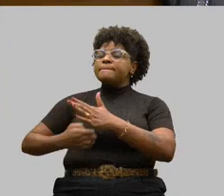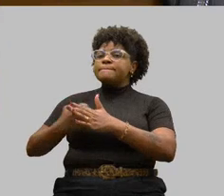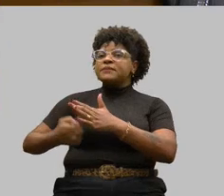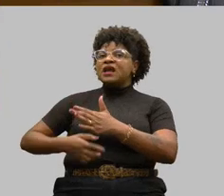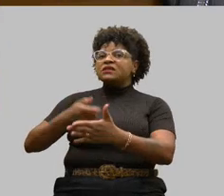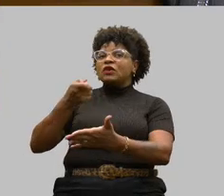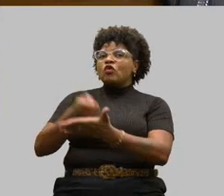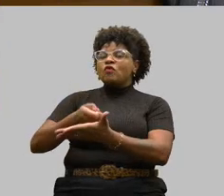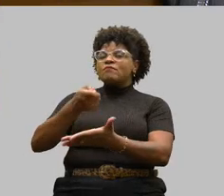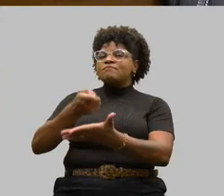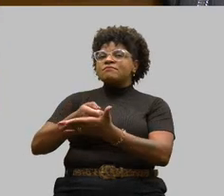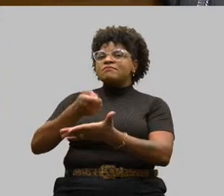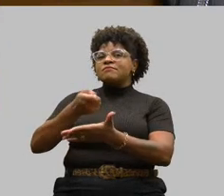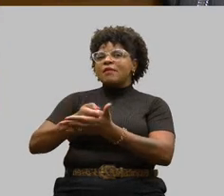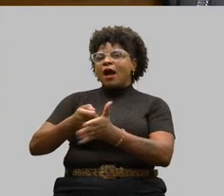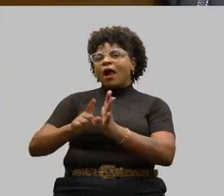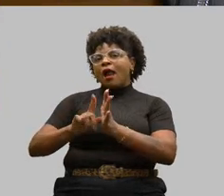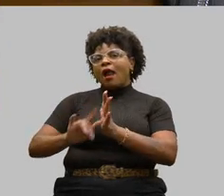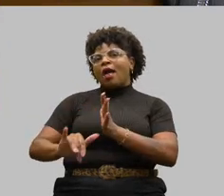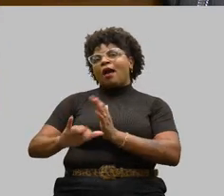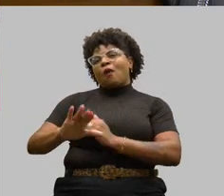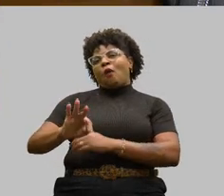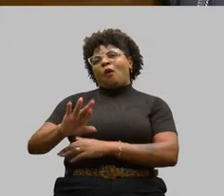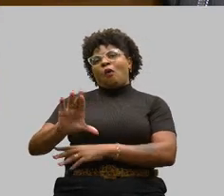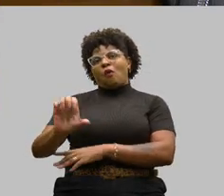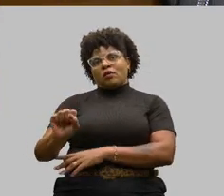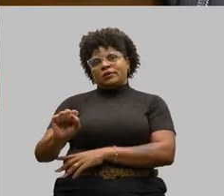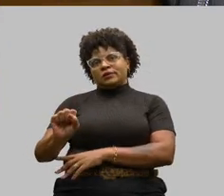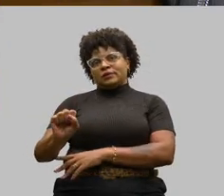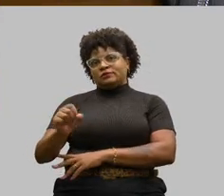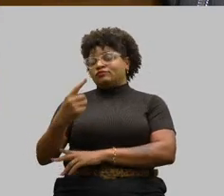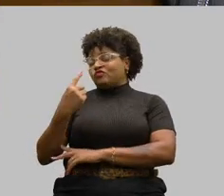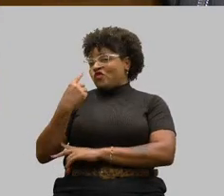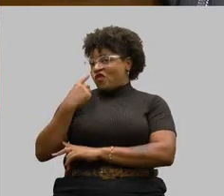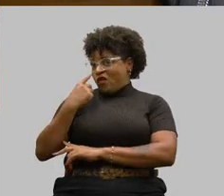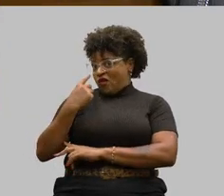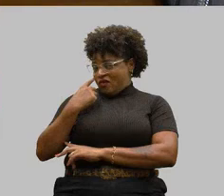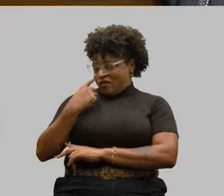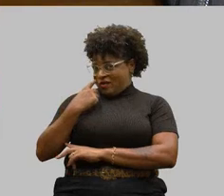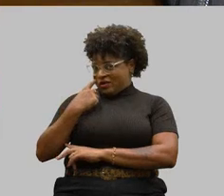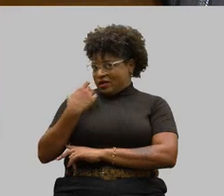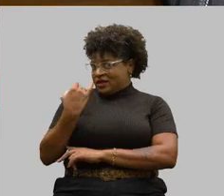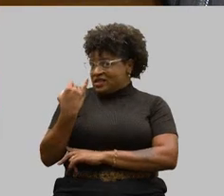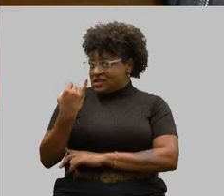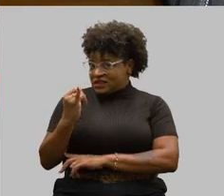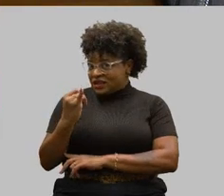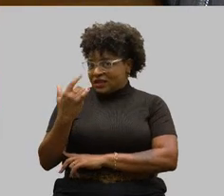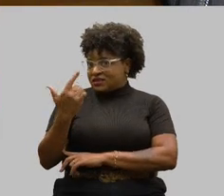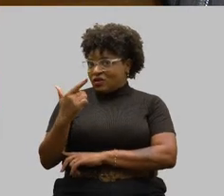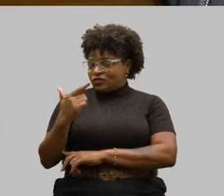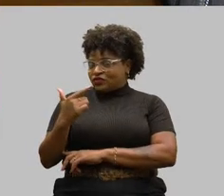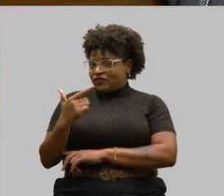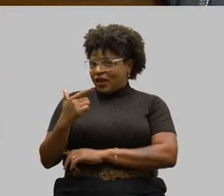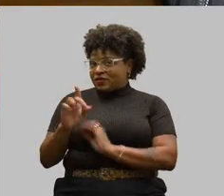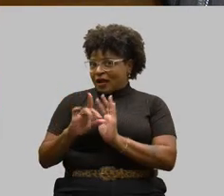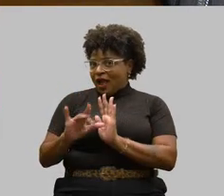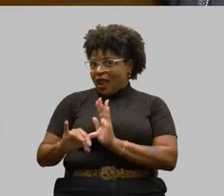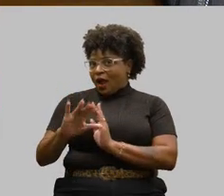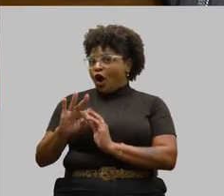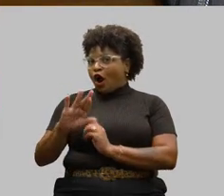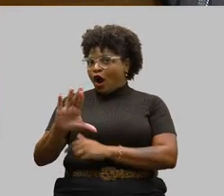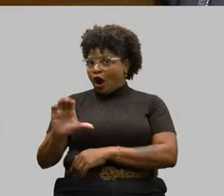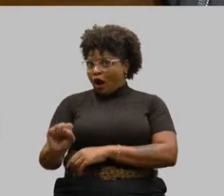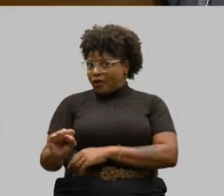cumprimento de cotas vejam senhores que se nós não tivéssemos o sistema de cotas nós não